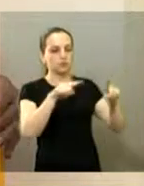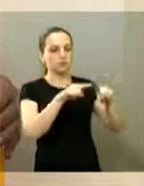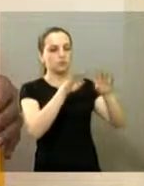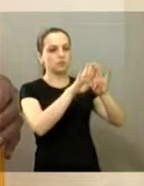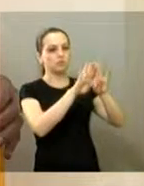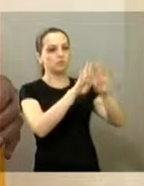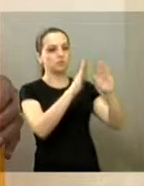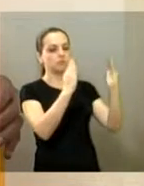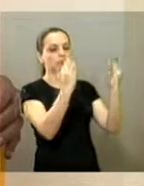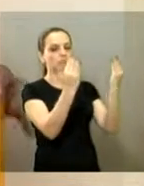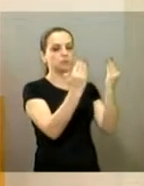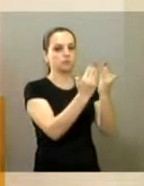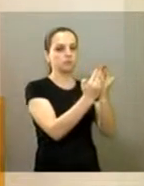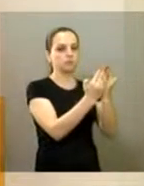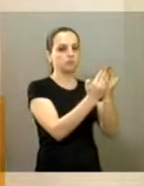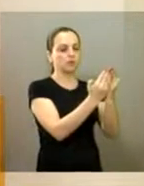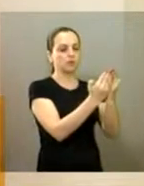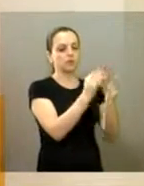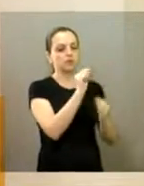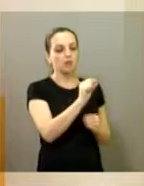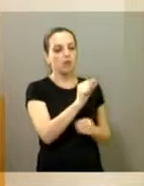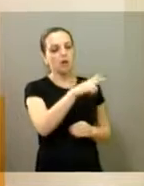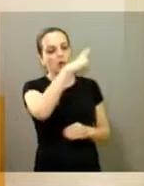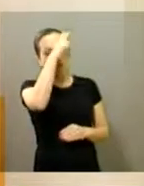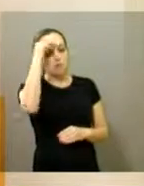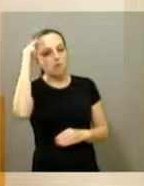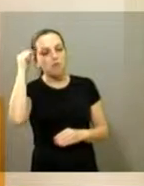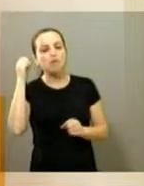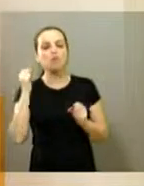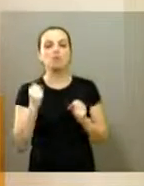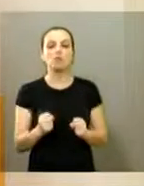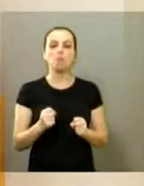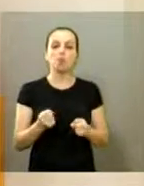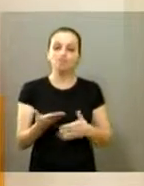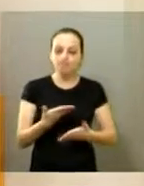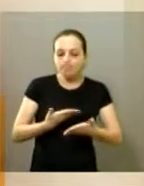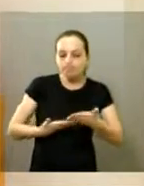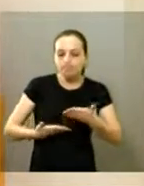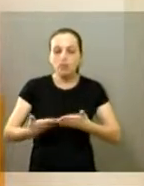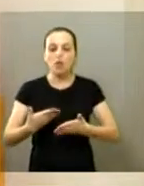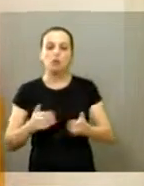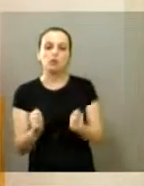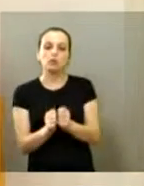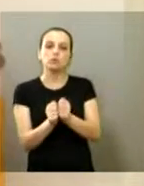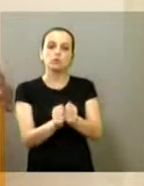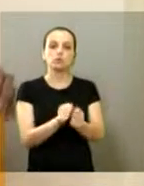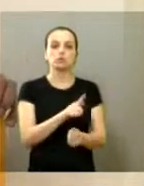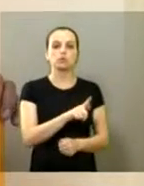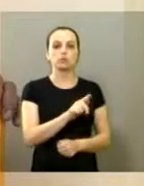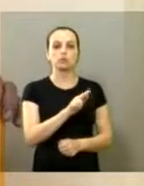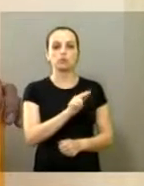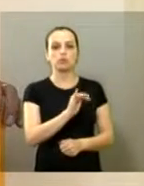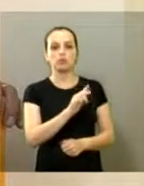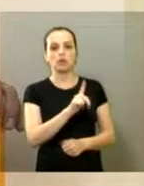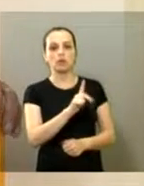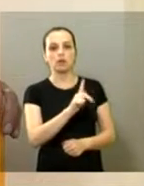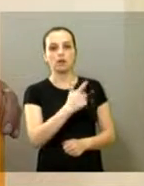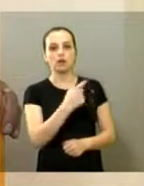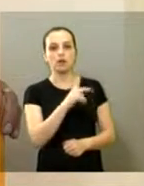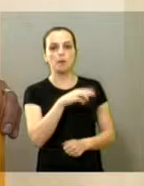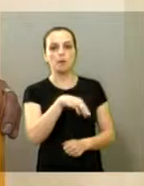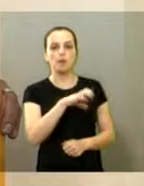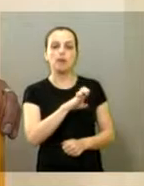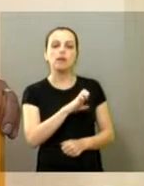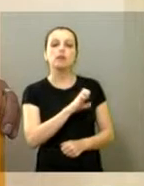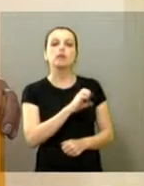Então, eu acho que o prefeito possa intermediar junto ao Guilherme do DAE. E acabei, Bochecha, porque